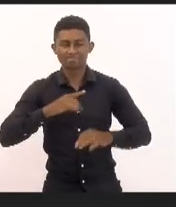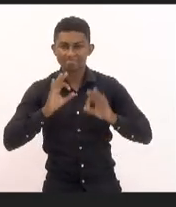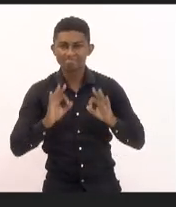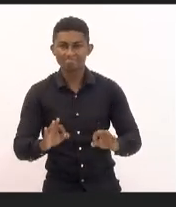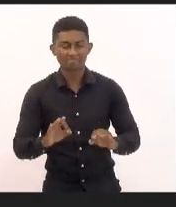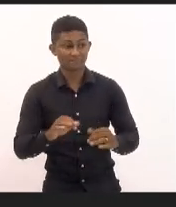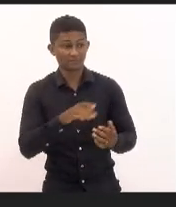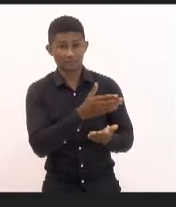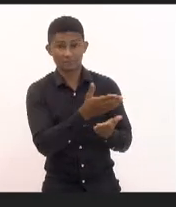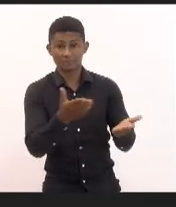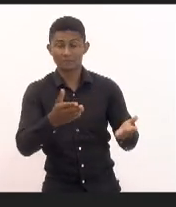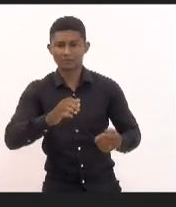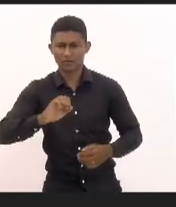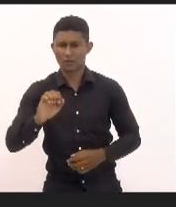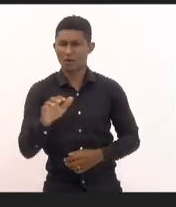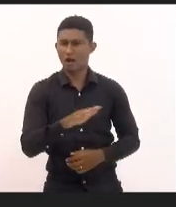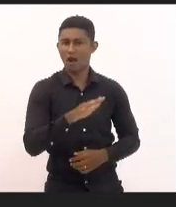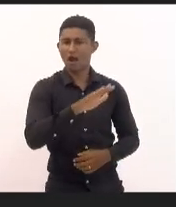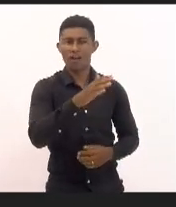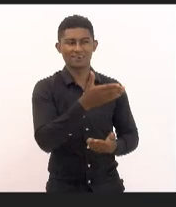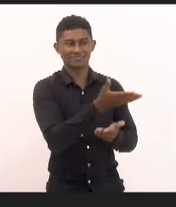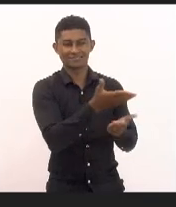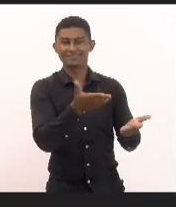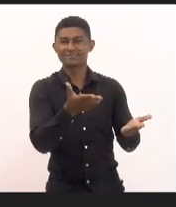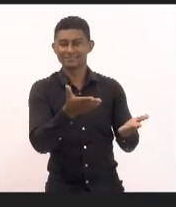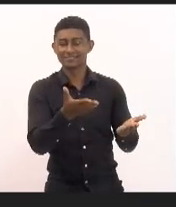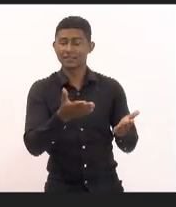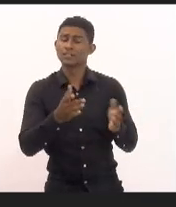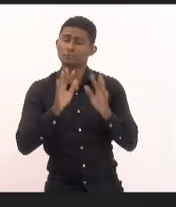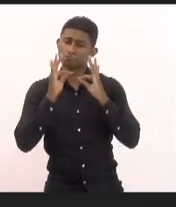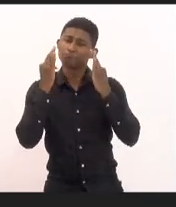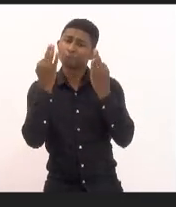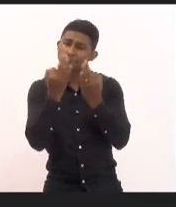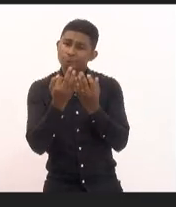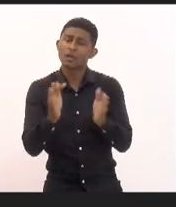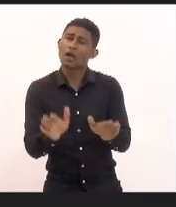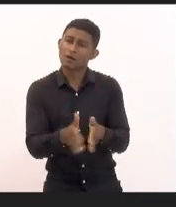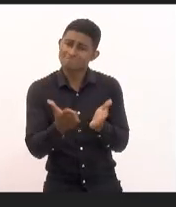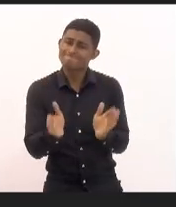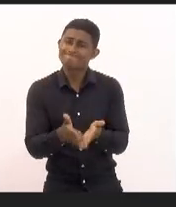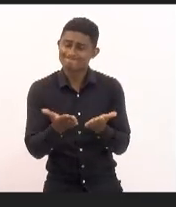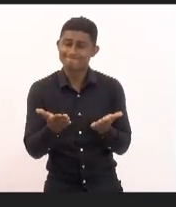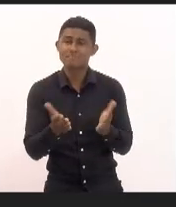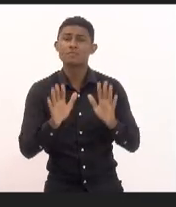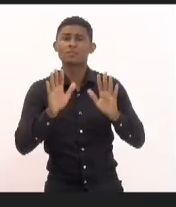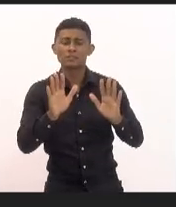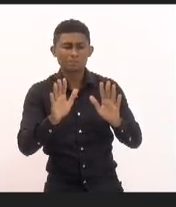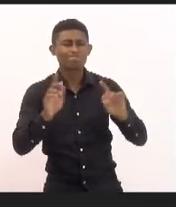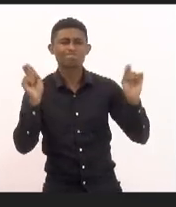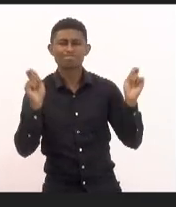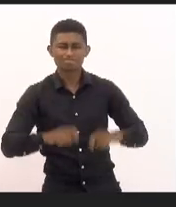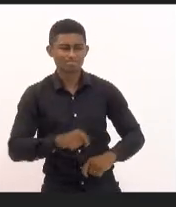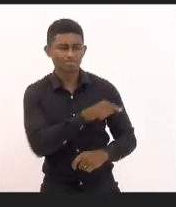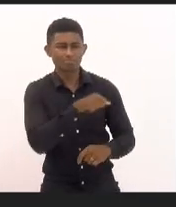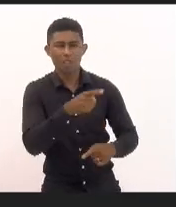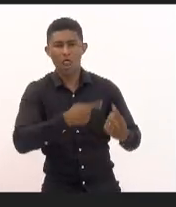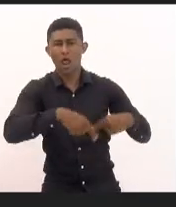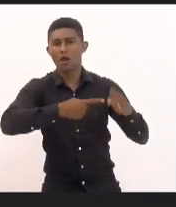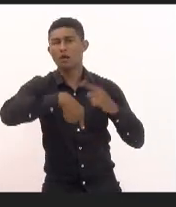comunidades que são de famílias em vulnerabilidade. E nesse sentido também queria